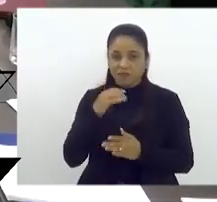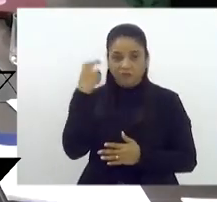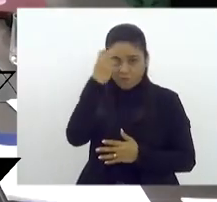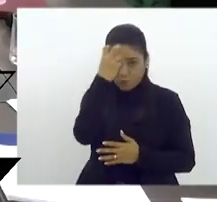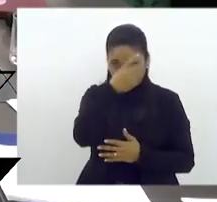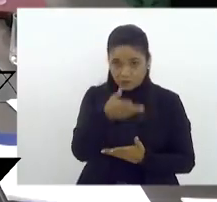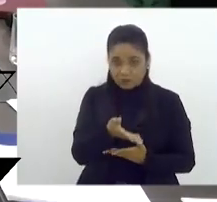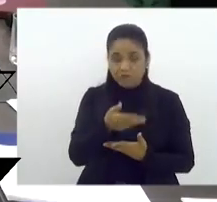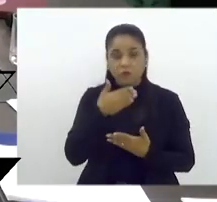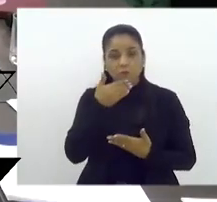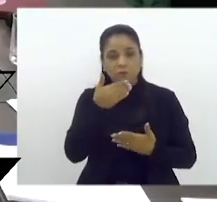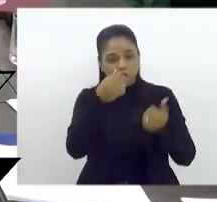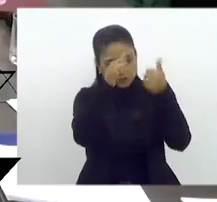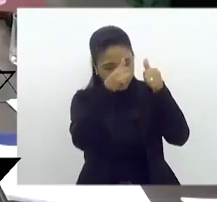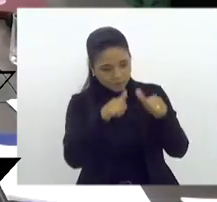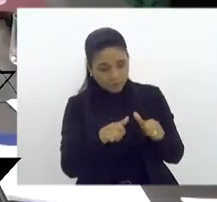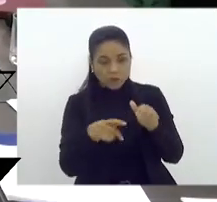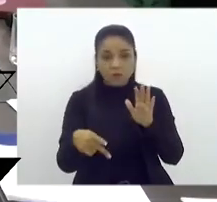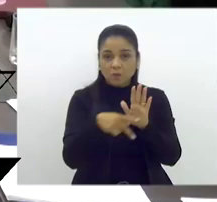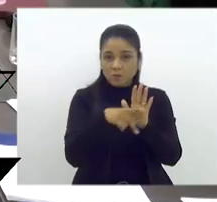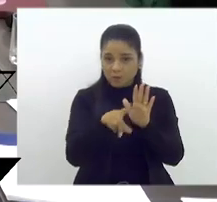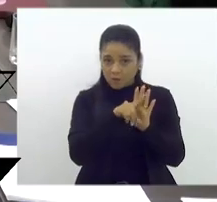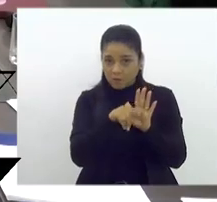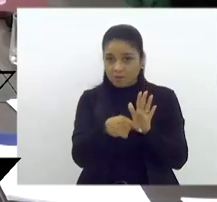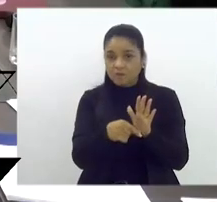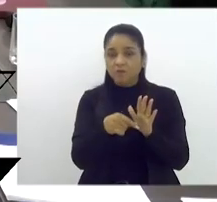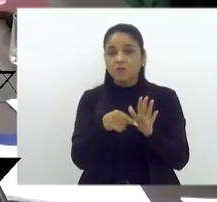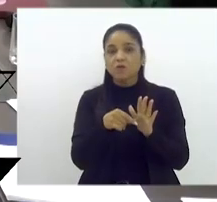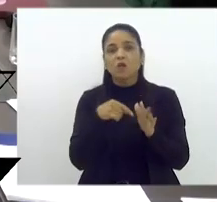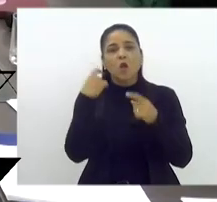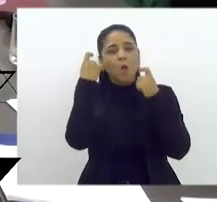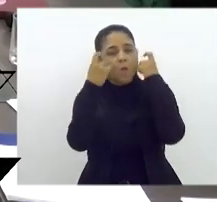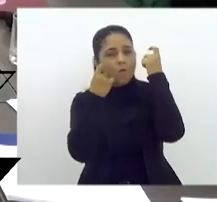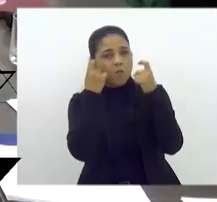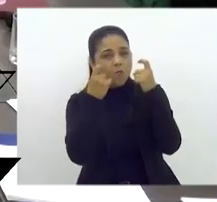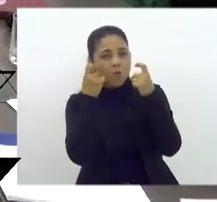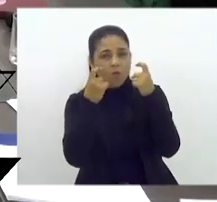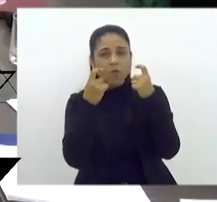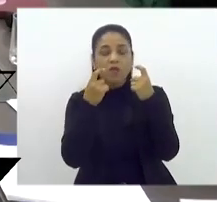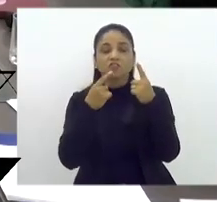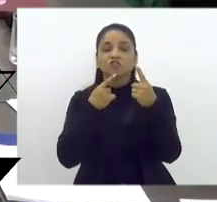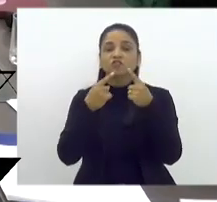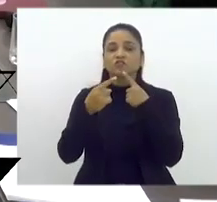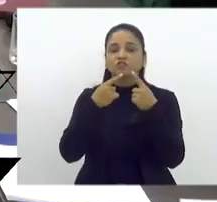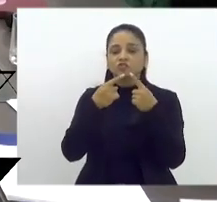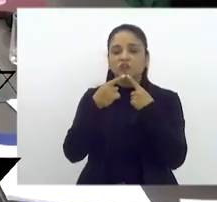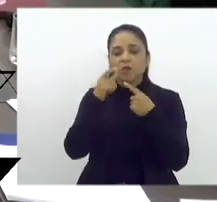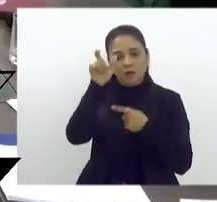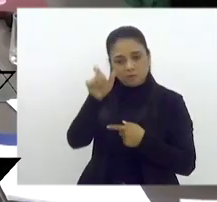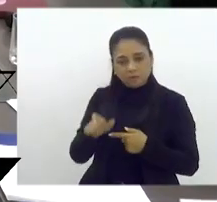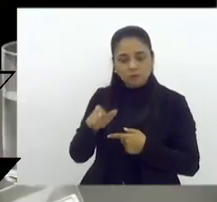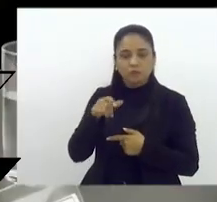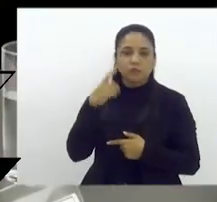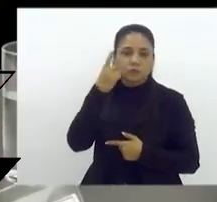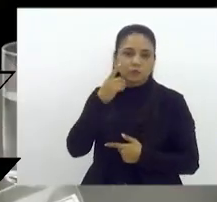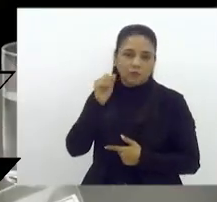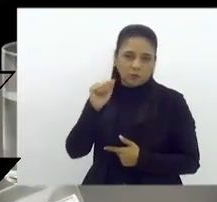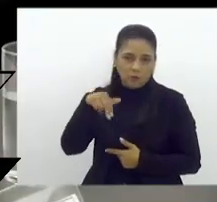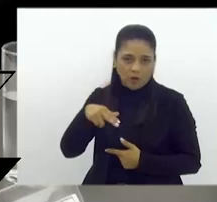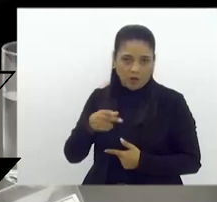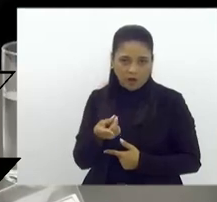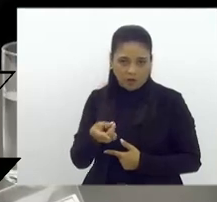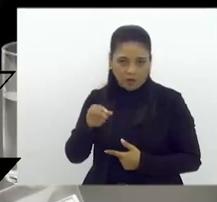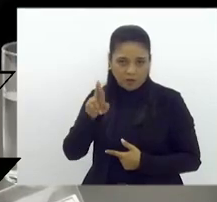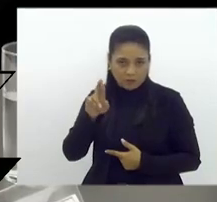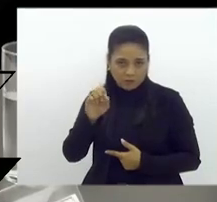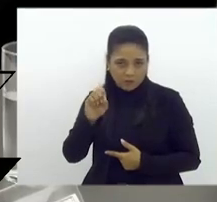vista do projeto com uma única preocupação. Primeiro, dialogar com o autor, com o deputado Anderson Moraes, para ver se o